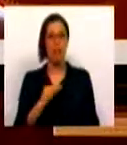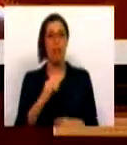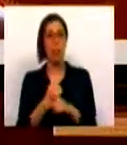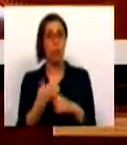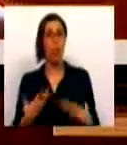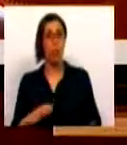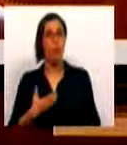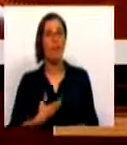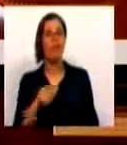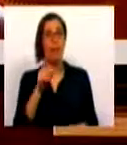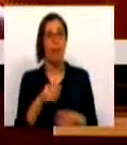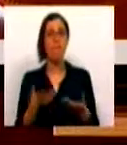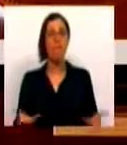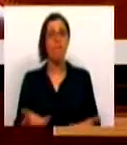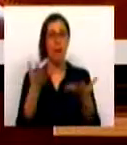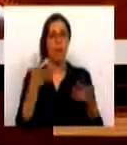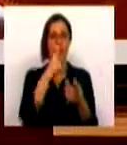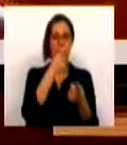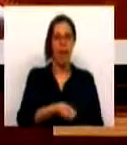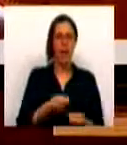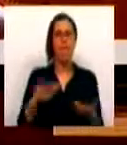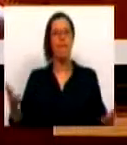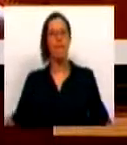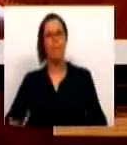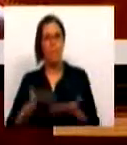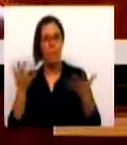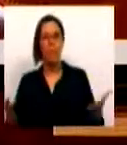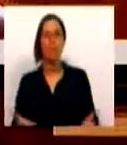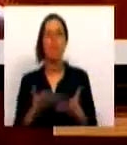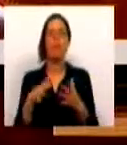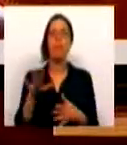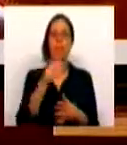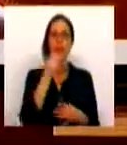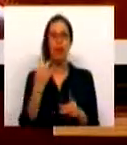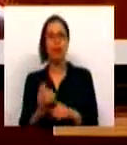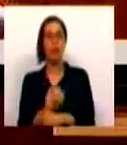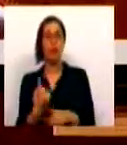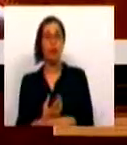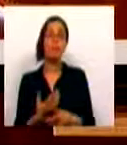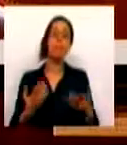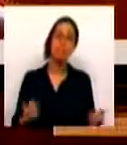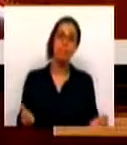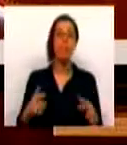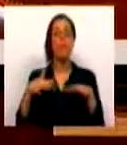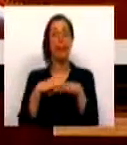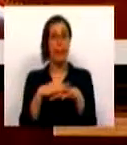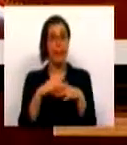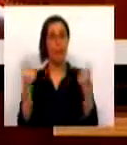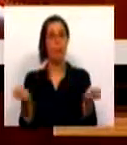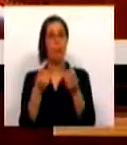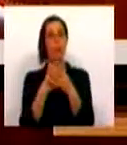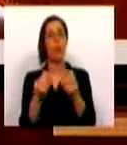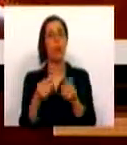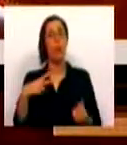atual CDS, que era o fomento à agricultura e da área agroalimentar, pois a rede promotora de